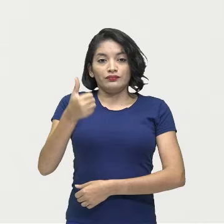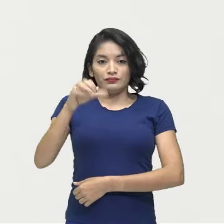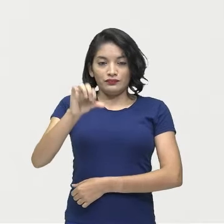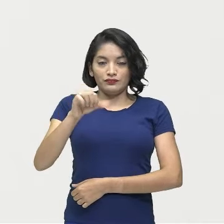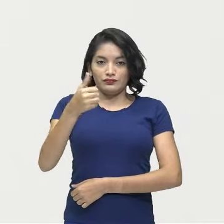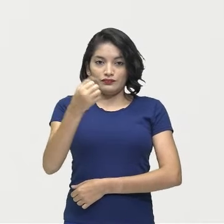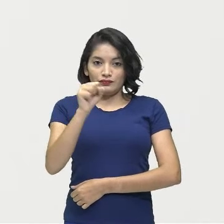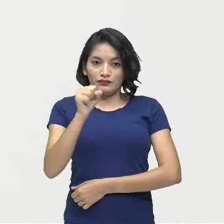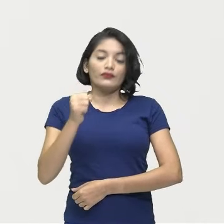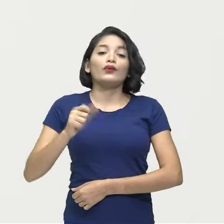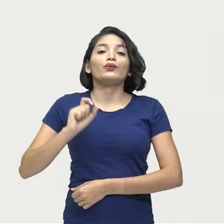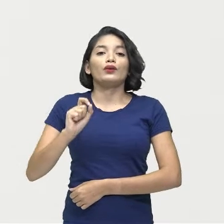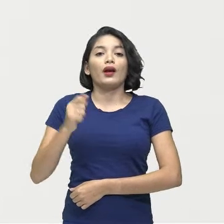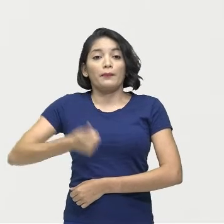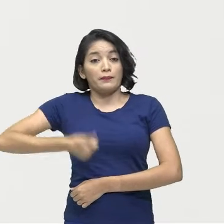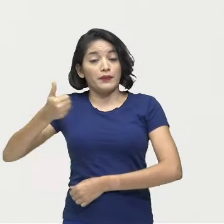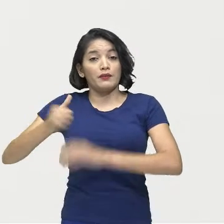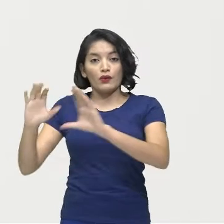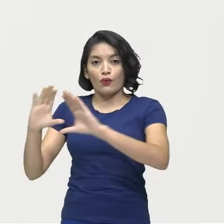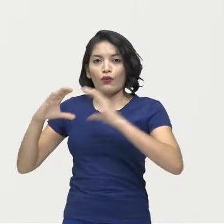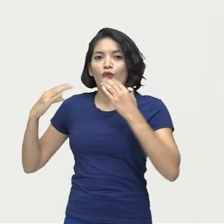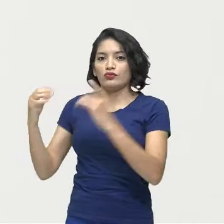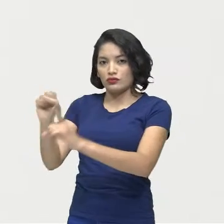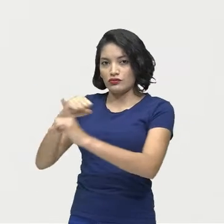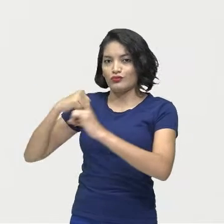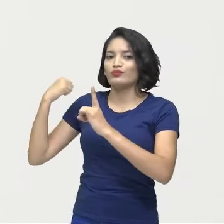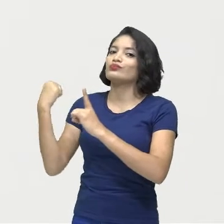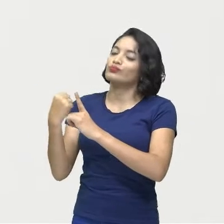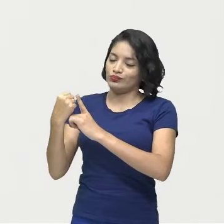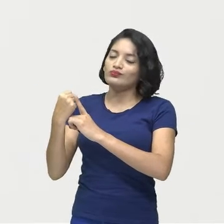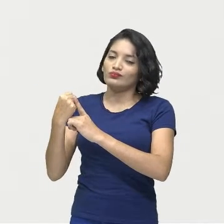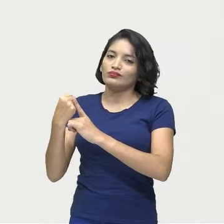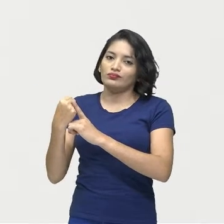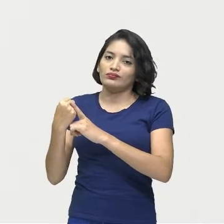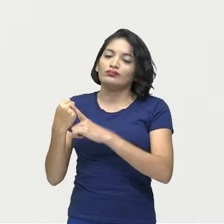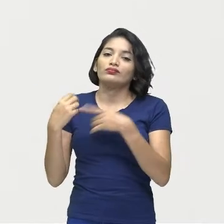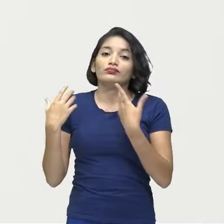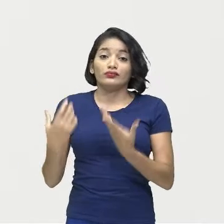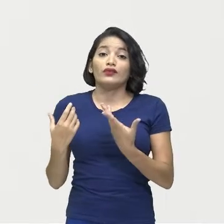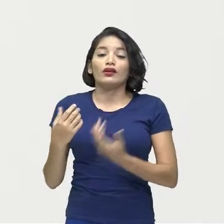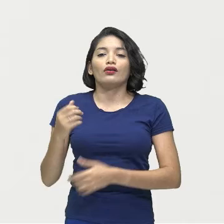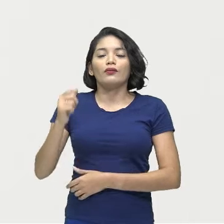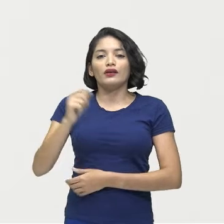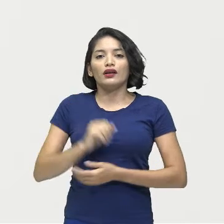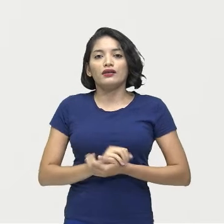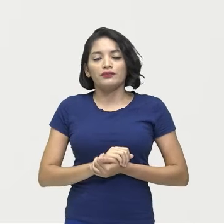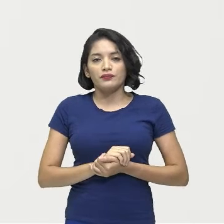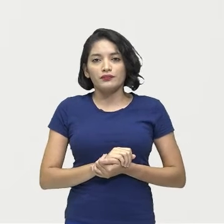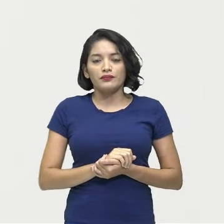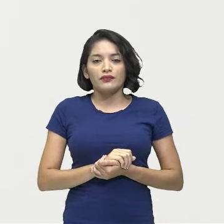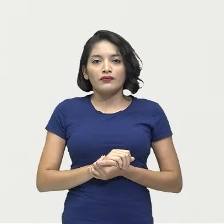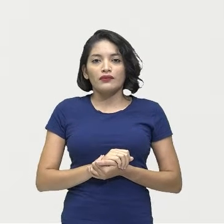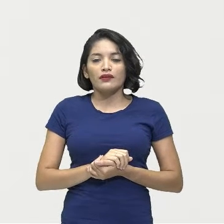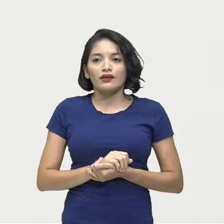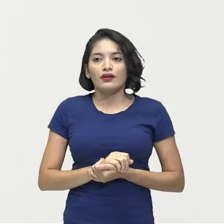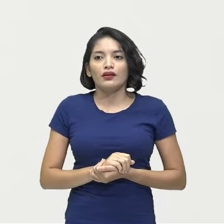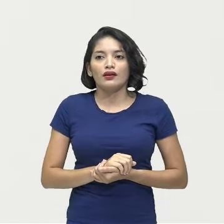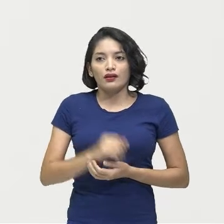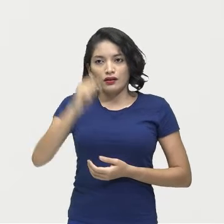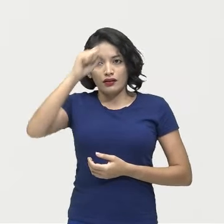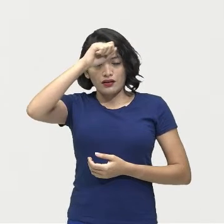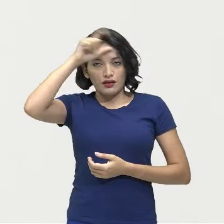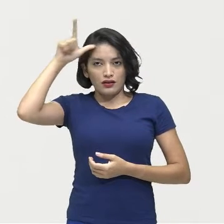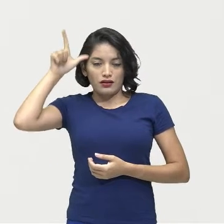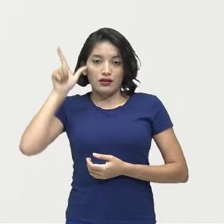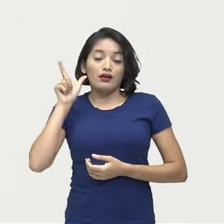1918, temos a primeira Constituição socialista. Então, é com Lenin, tá, gente, que vai mudar